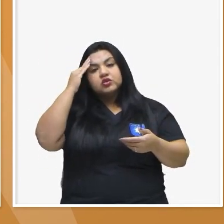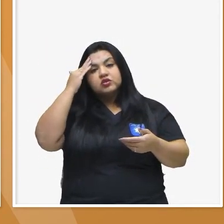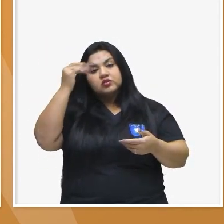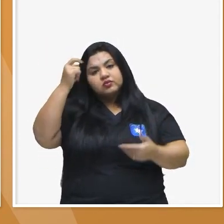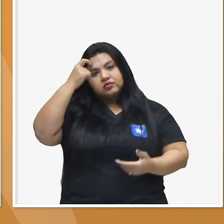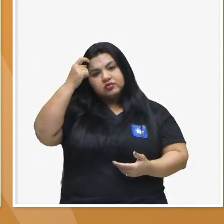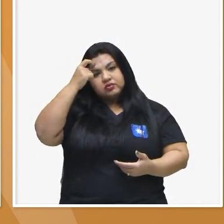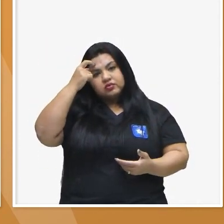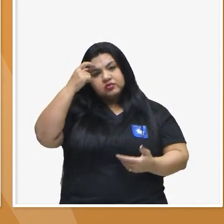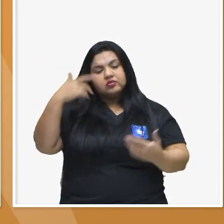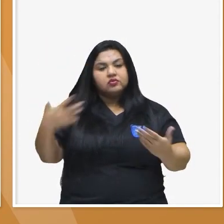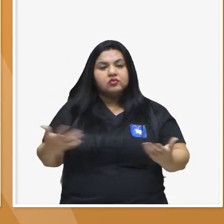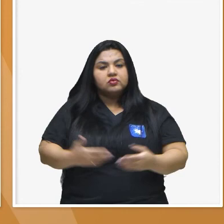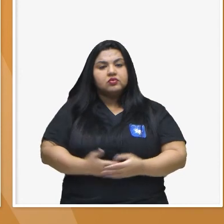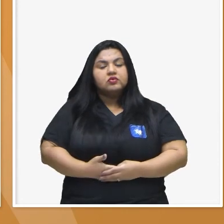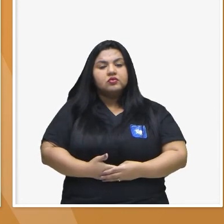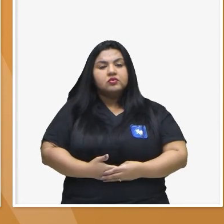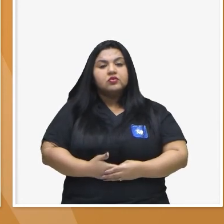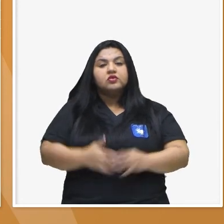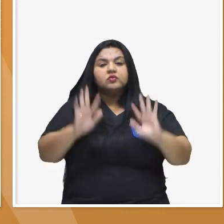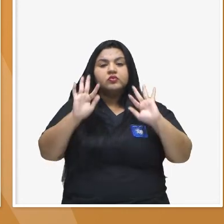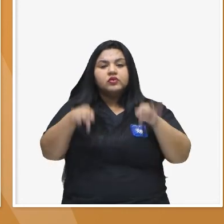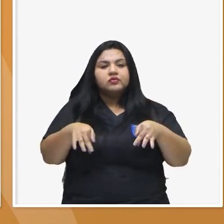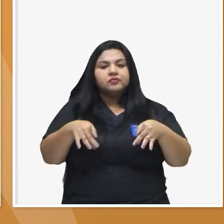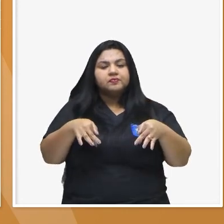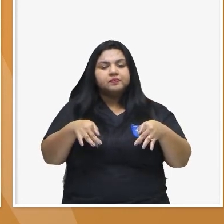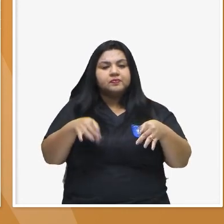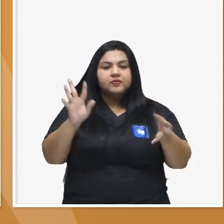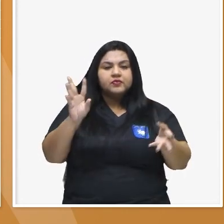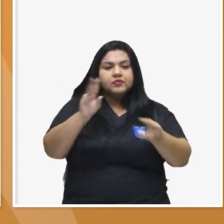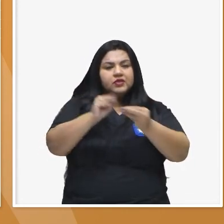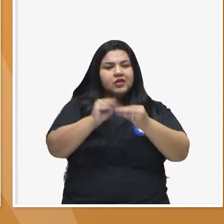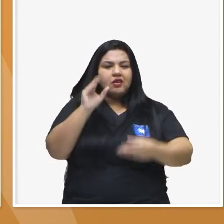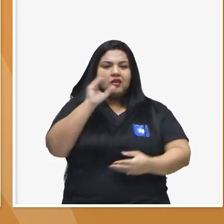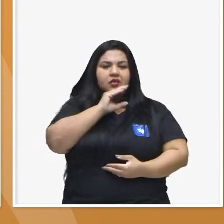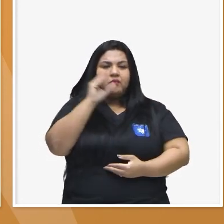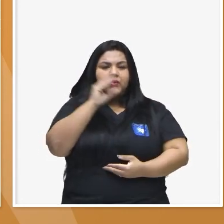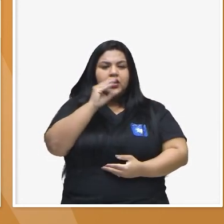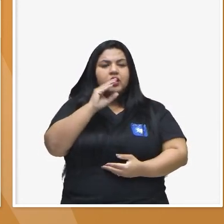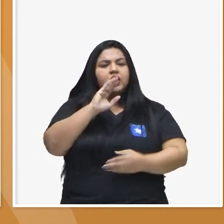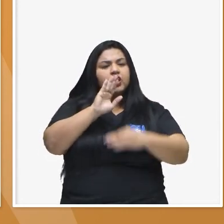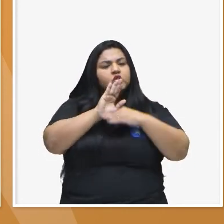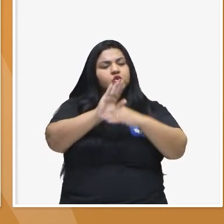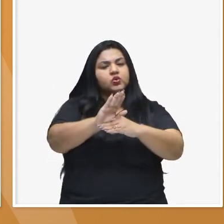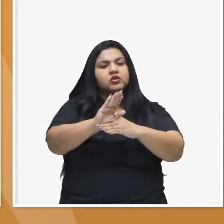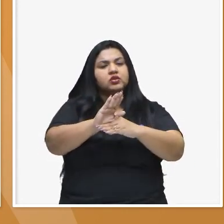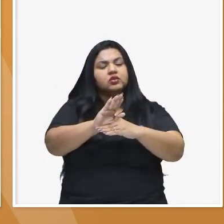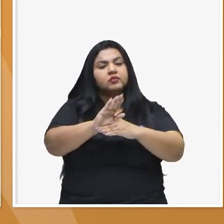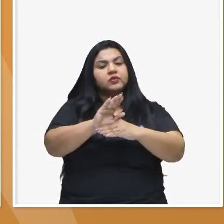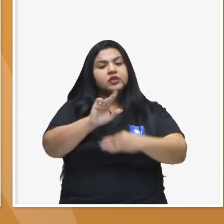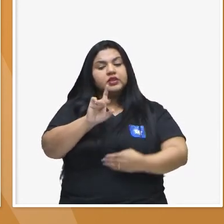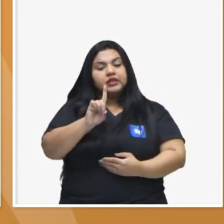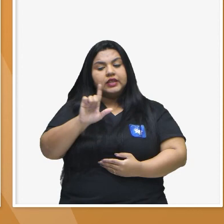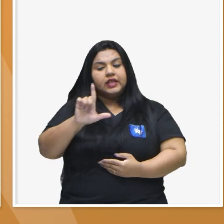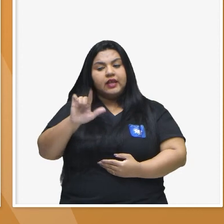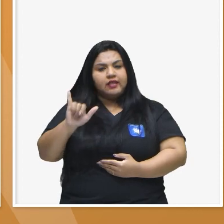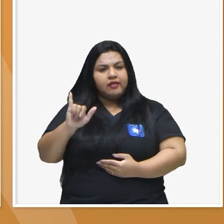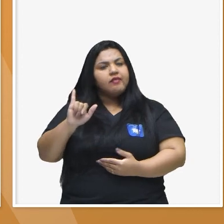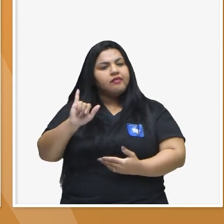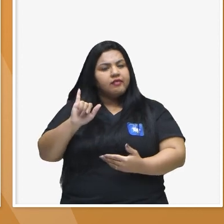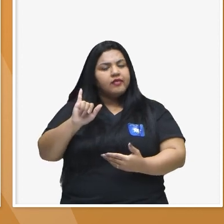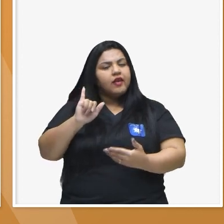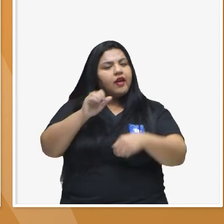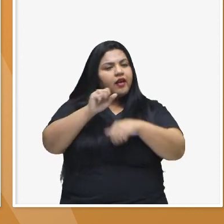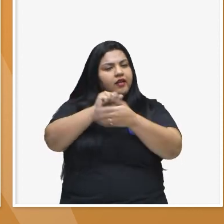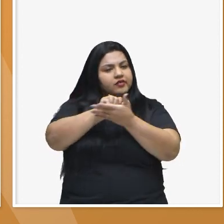consciência. Então, para finalizar, vou só fazer uma síntese rápida que vai nos ajudar também para a nossa DLI. É a